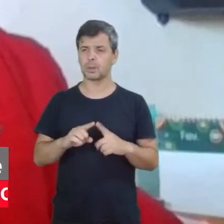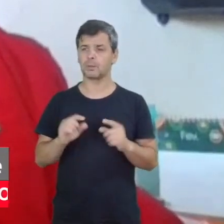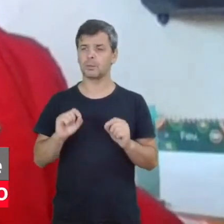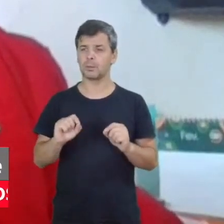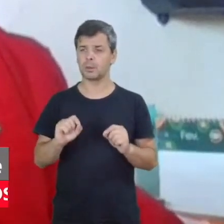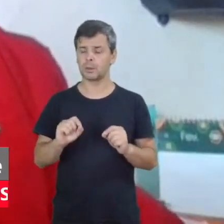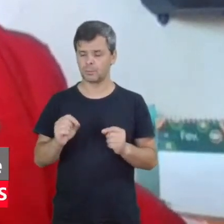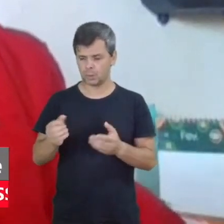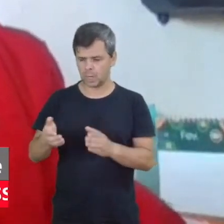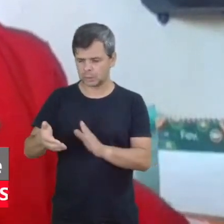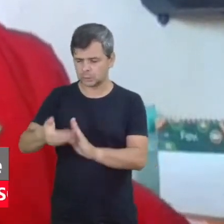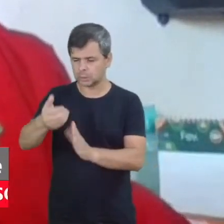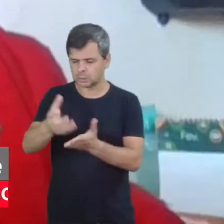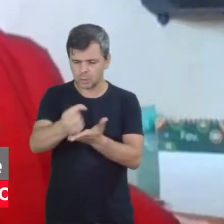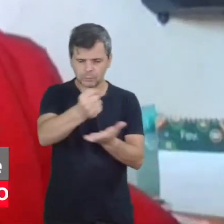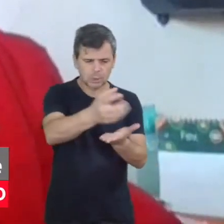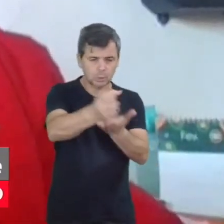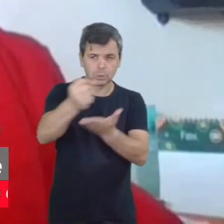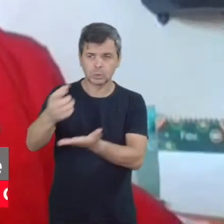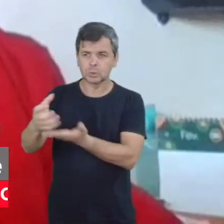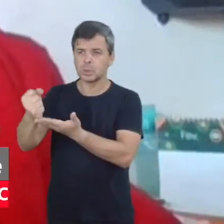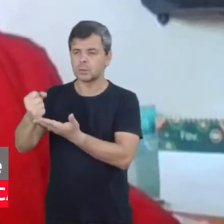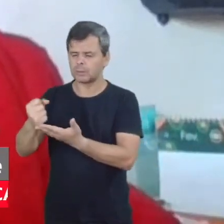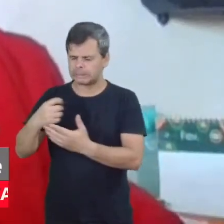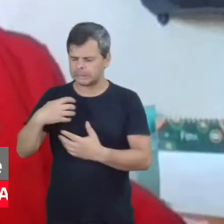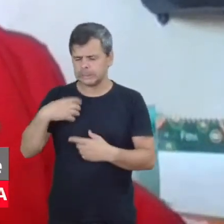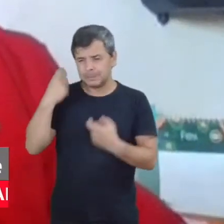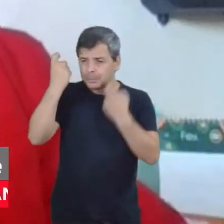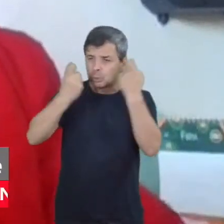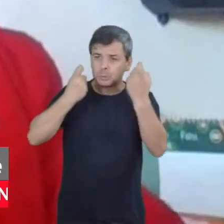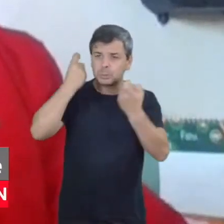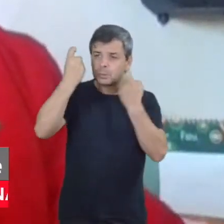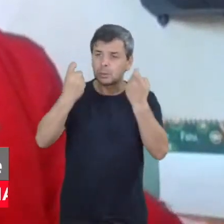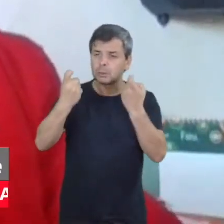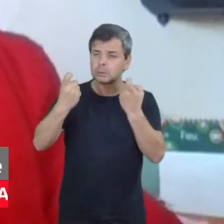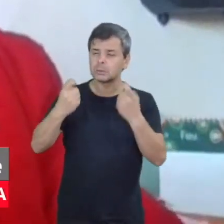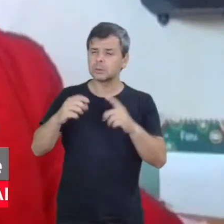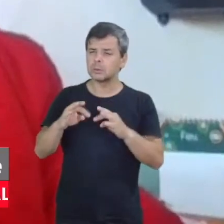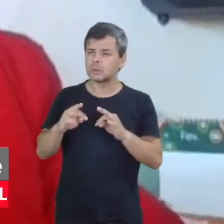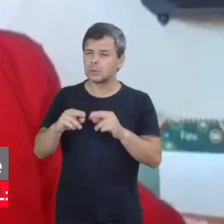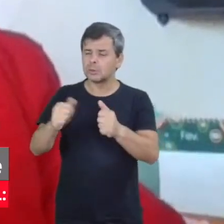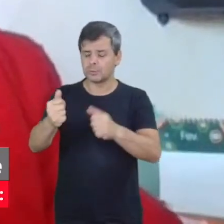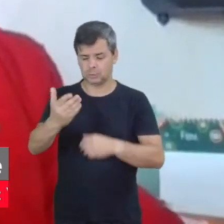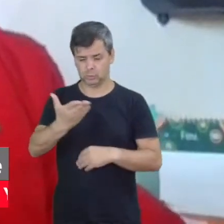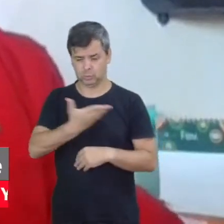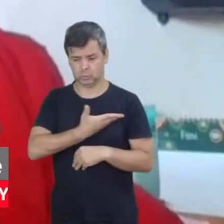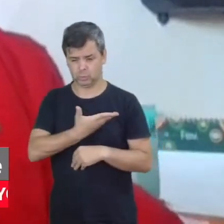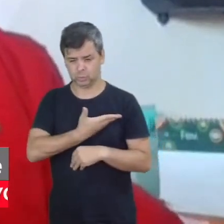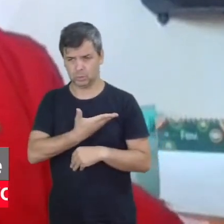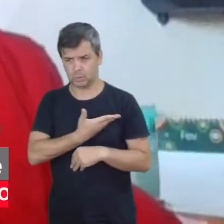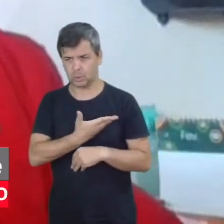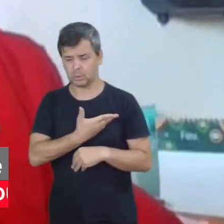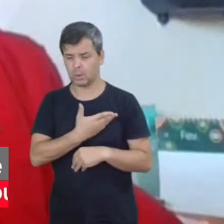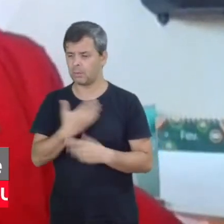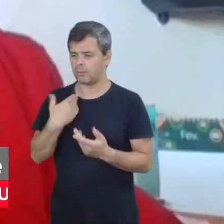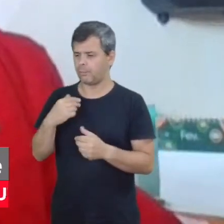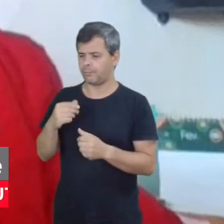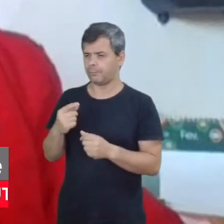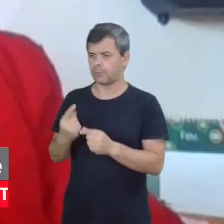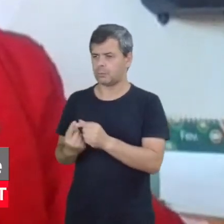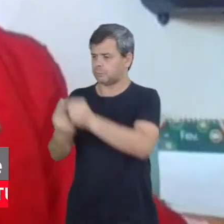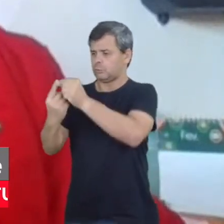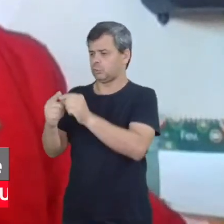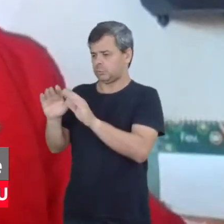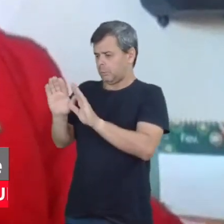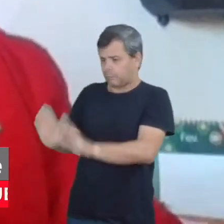dos resgates, que foi uma fase angustiante, né? Porque tivemos vários companheiros e companheiras ilhados que não tinham condições